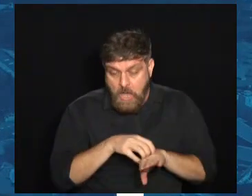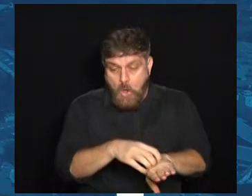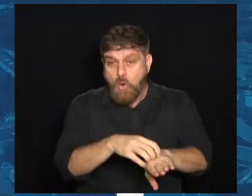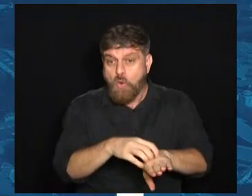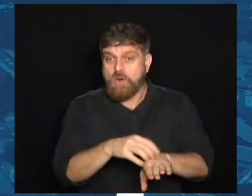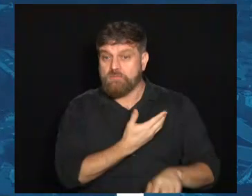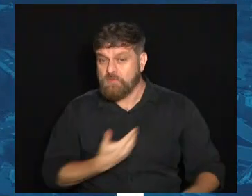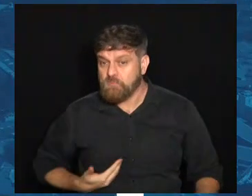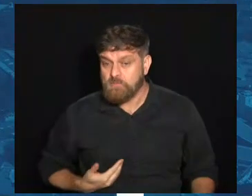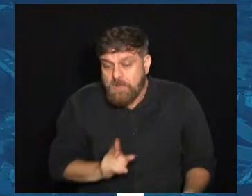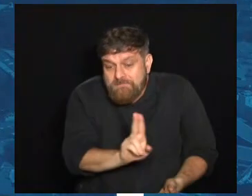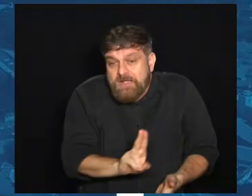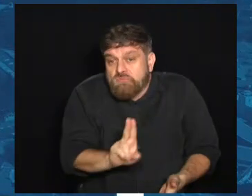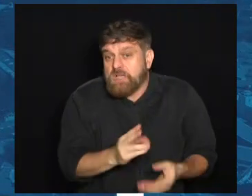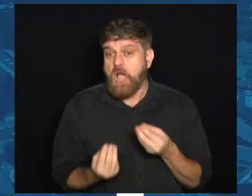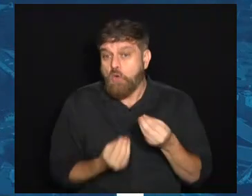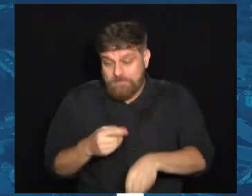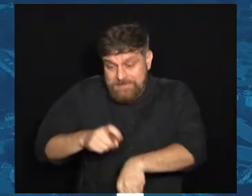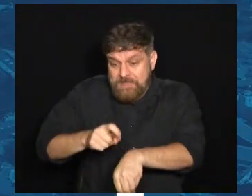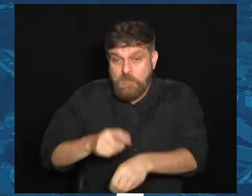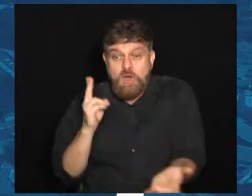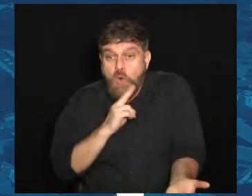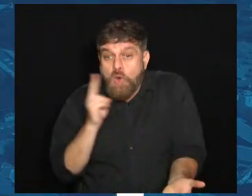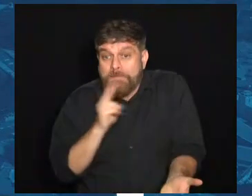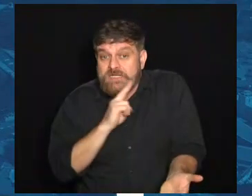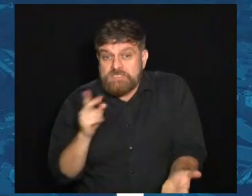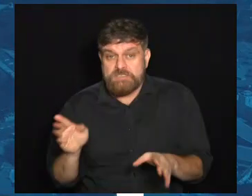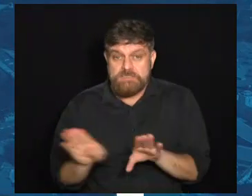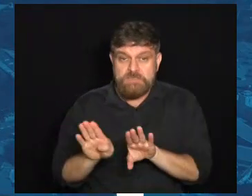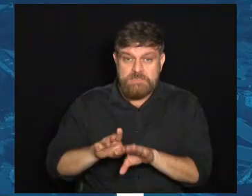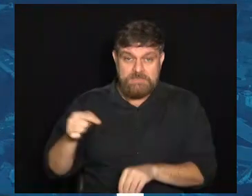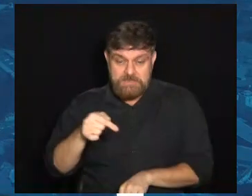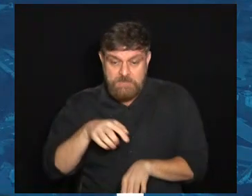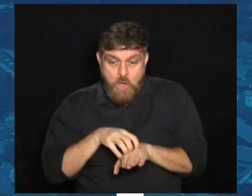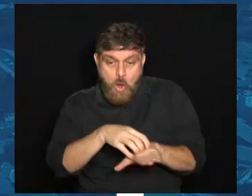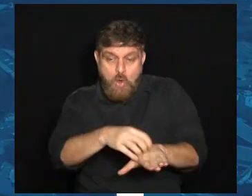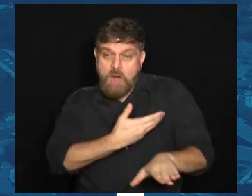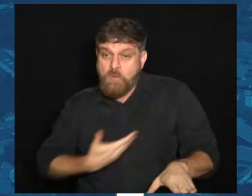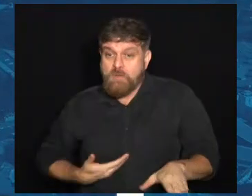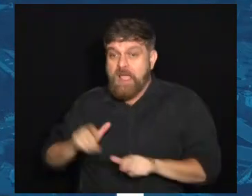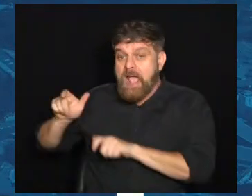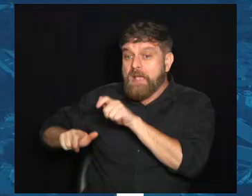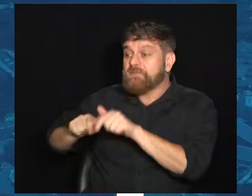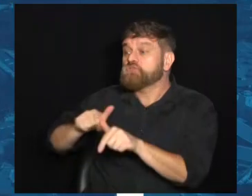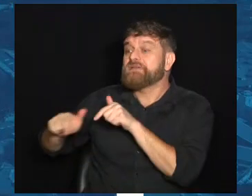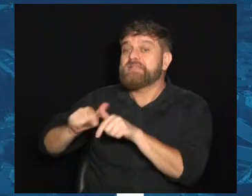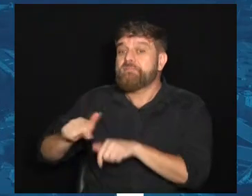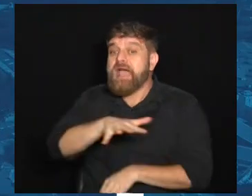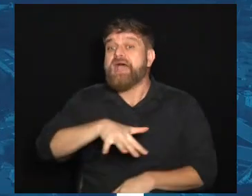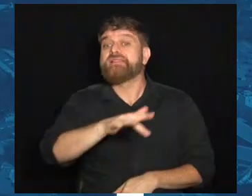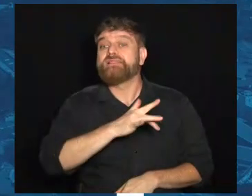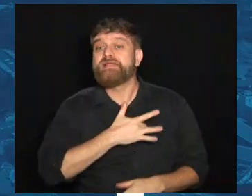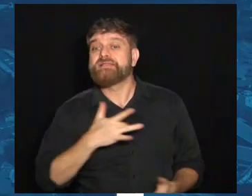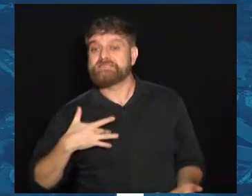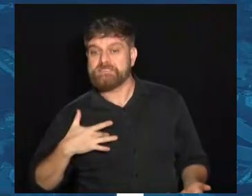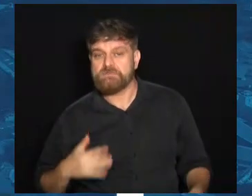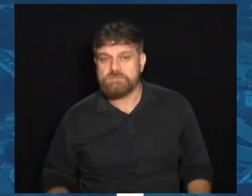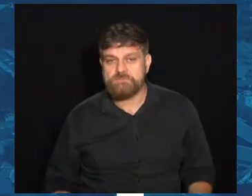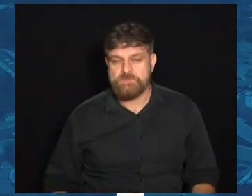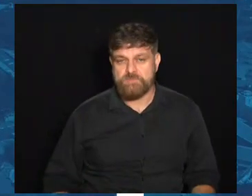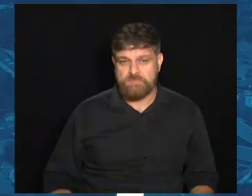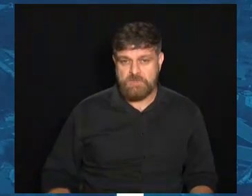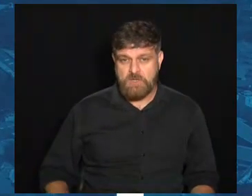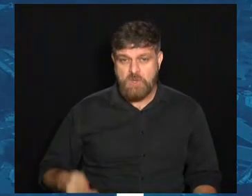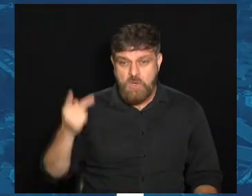ser usado num momento de emergência, ele é usado por os trabalhadores de saúde. O prefeito Bruno Covas